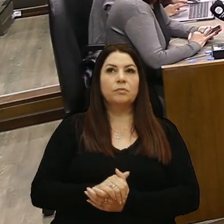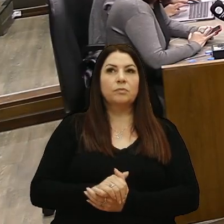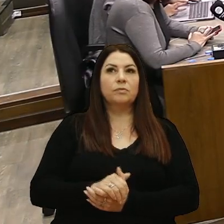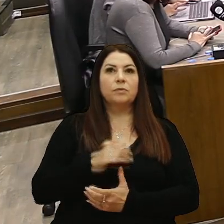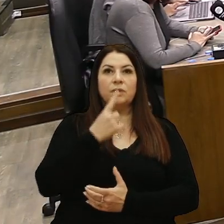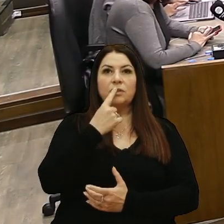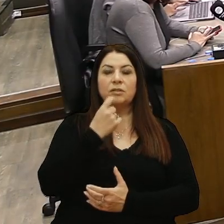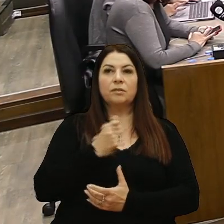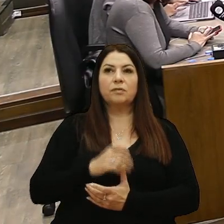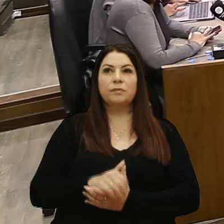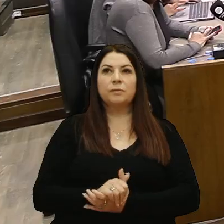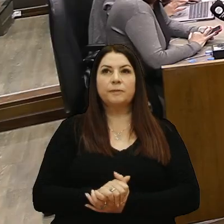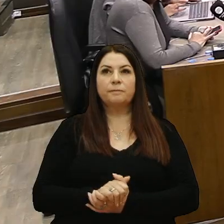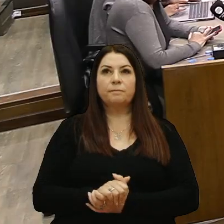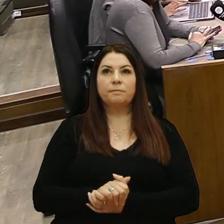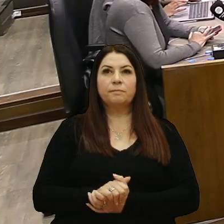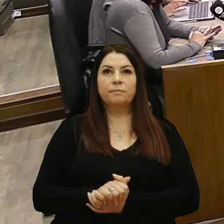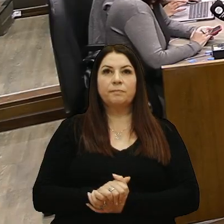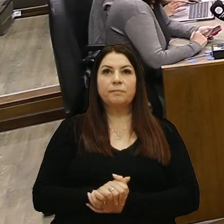Rose Frigeri.